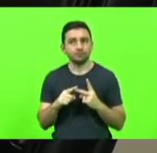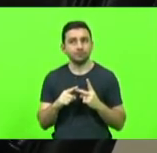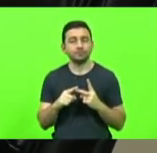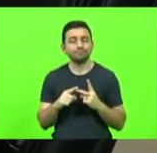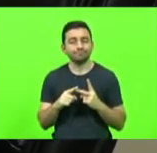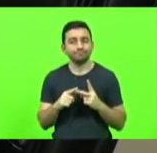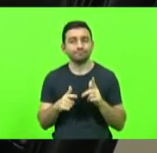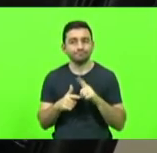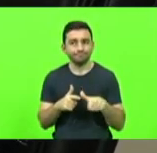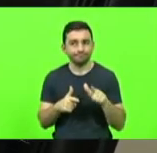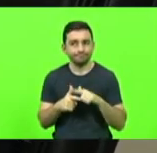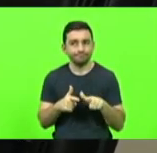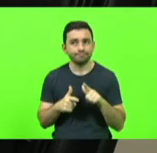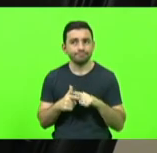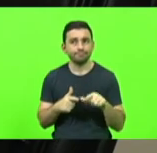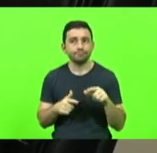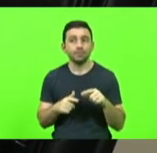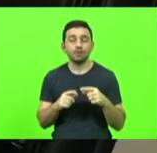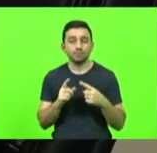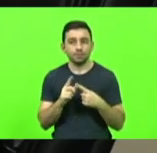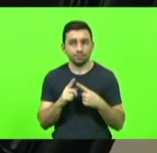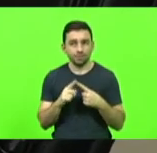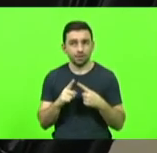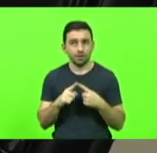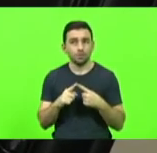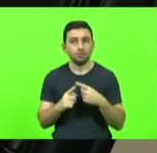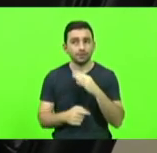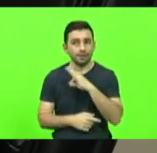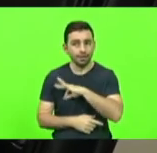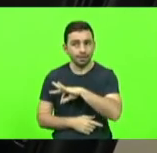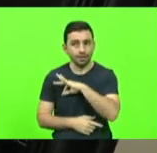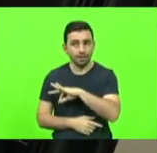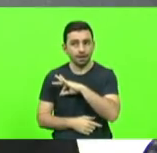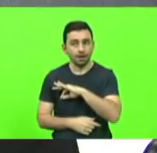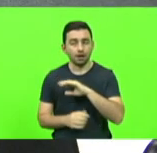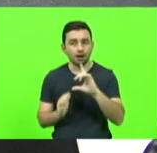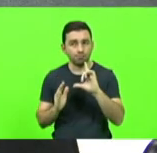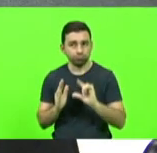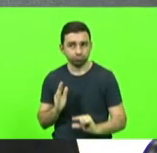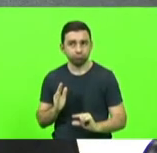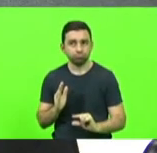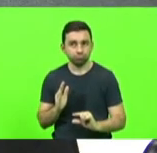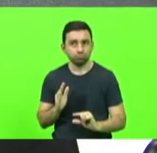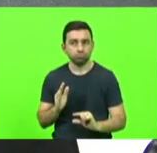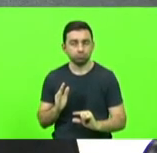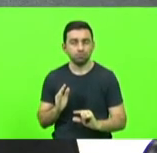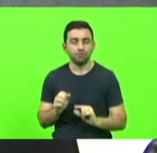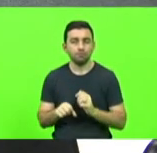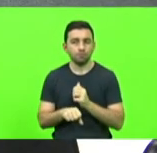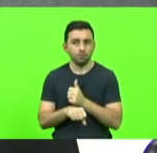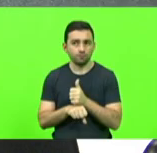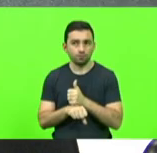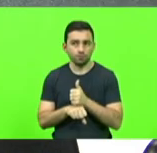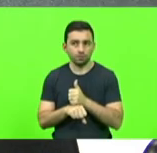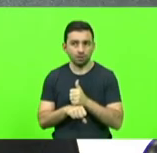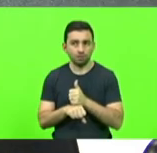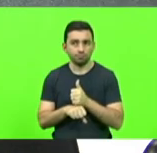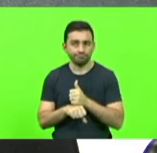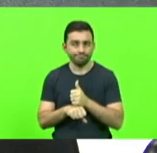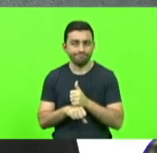isso, né? Um é o salário abaixo do que o profissional ganha de forma autônoma, né?